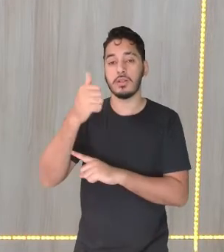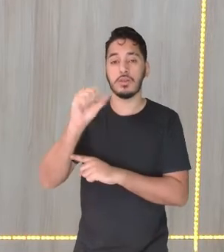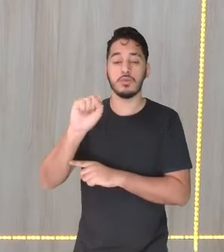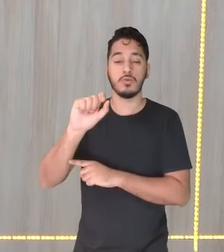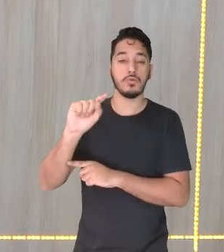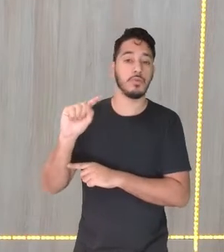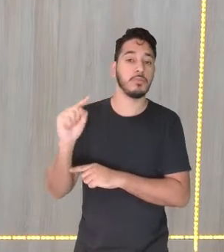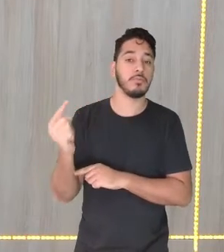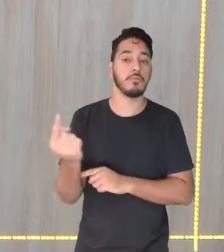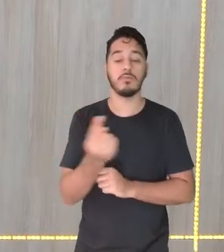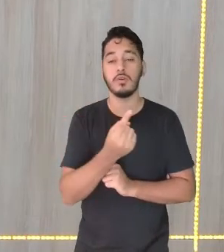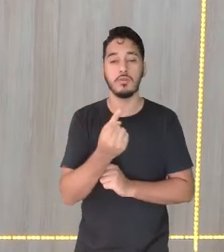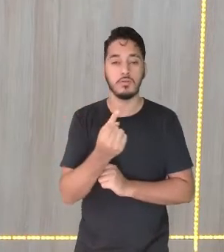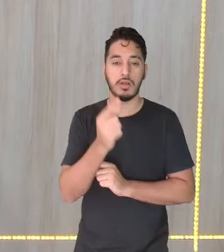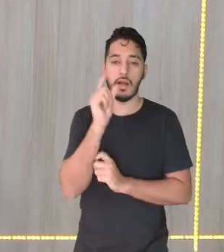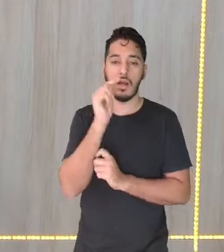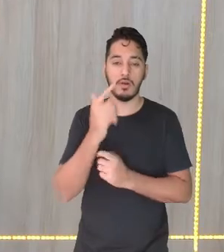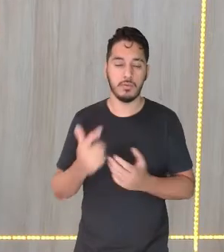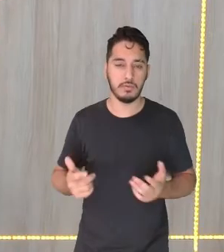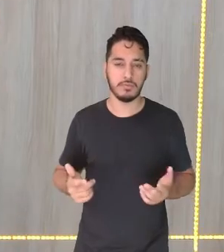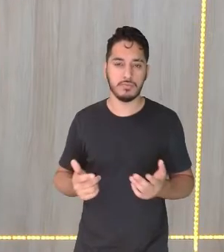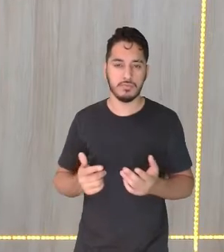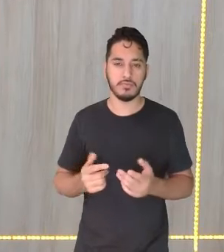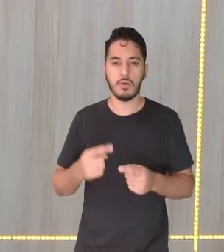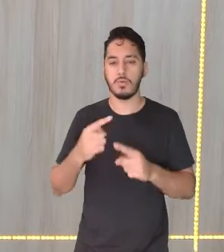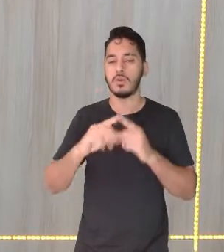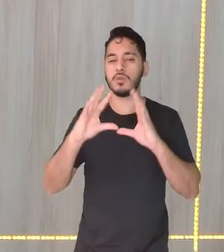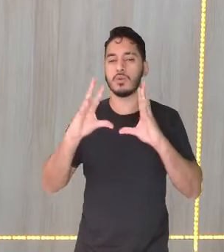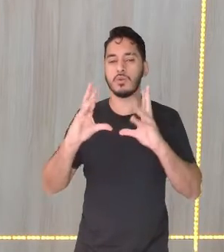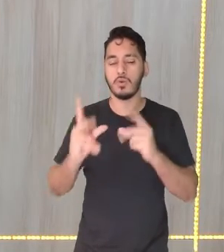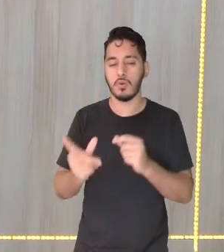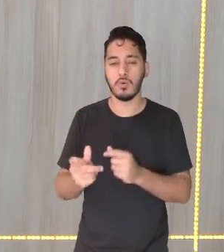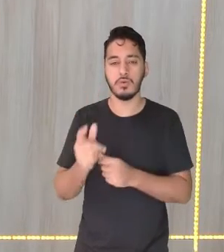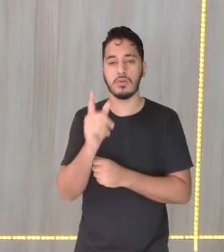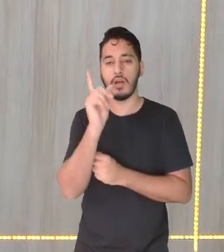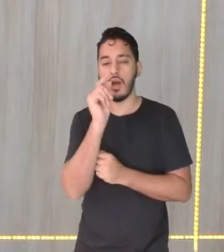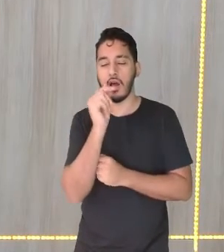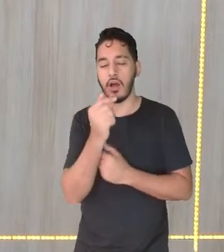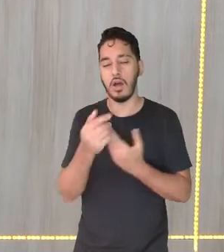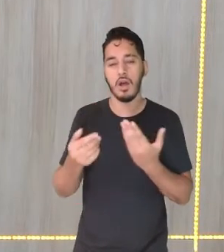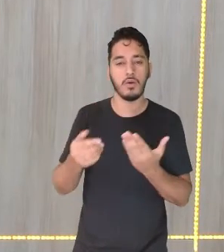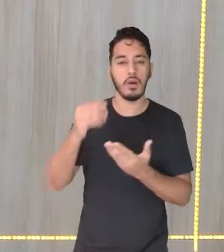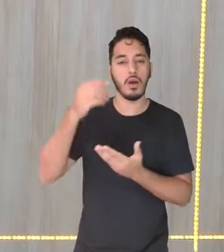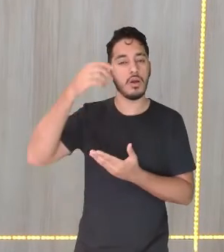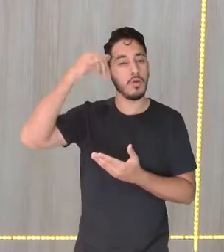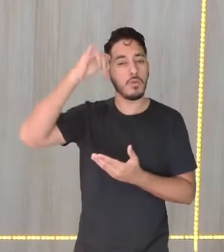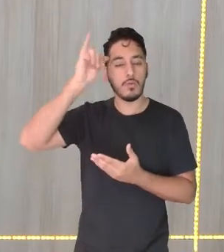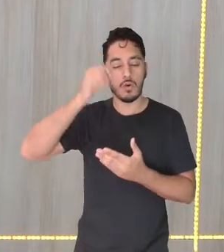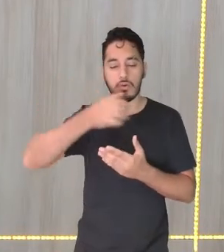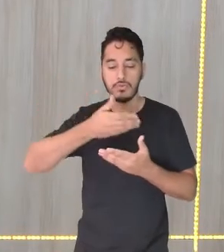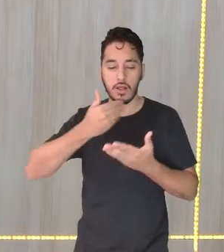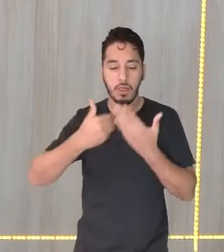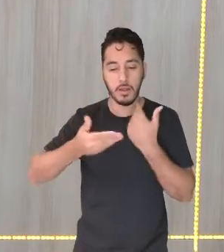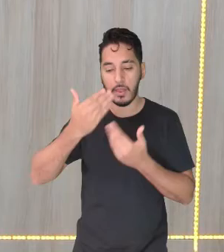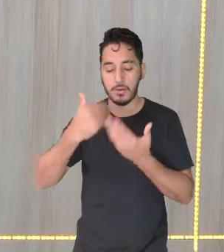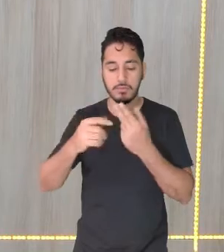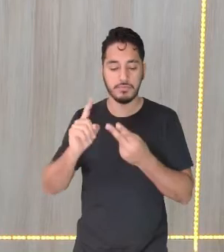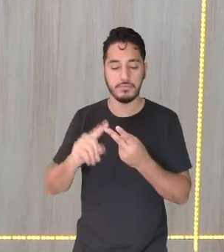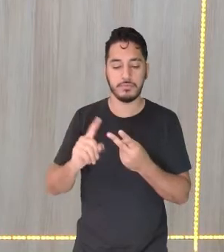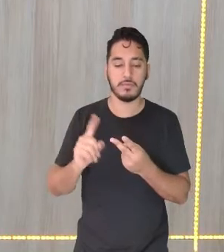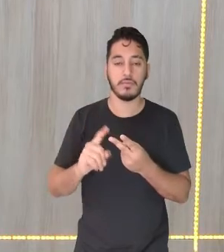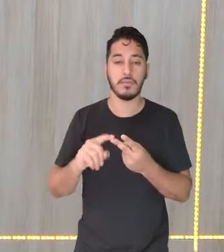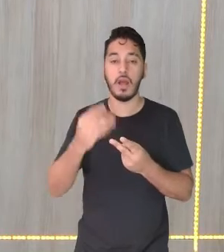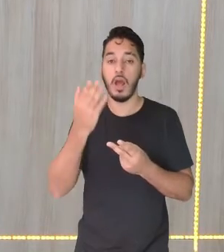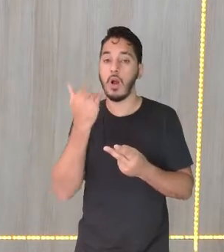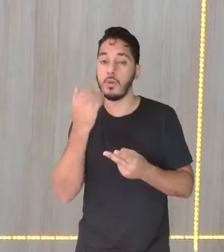18 mil litros d'água. Por quê? Por causa de toda a água que é consumida para produzir, por exemplo, a ração do